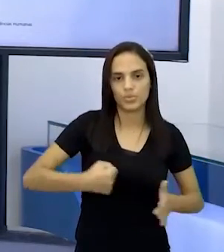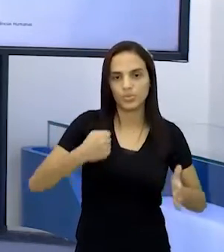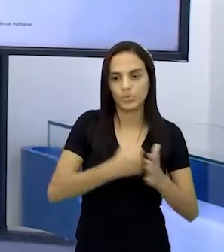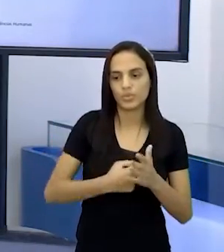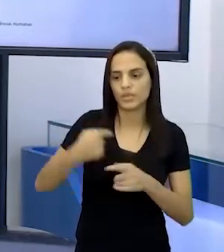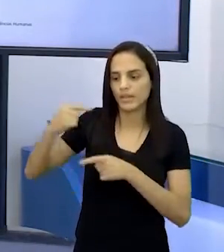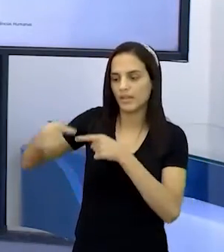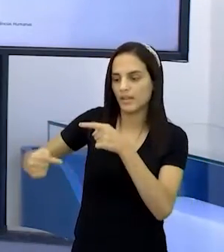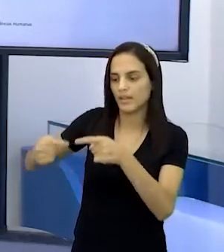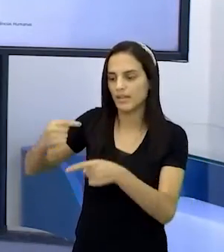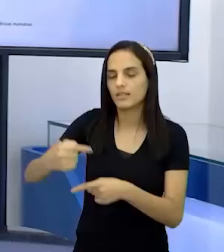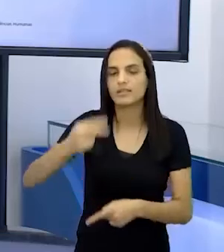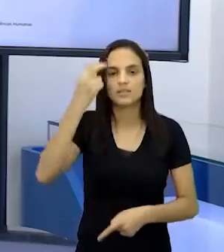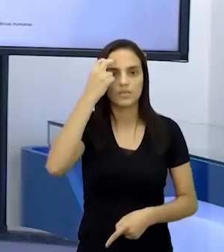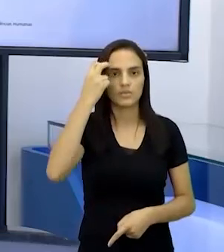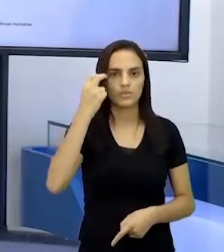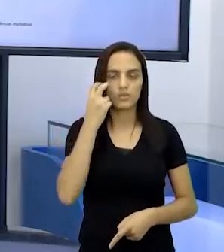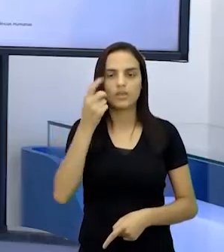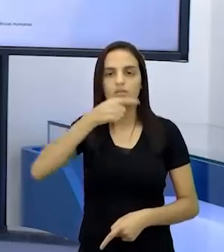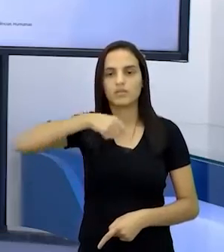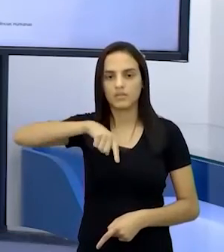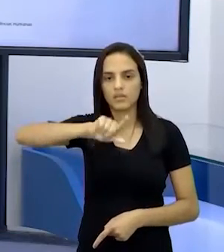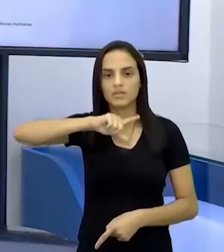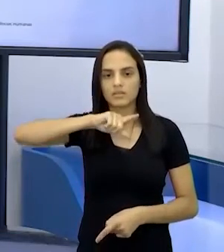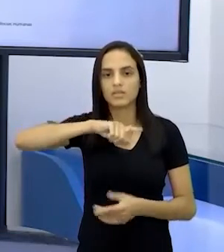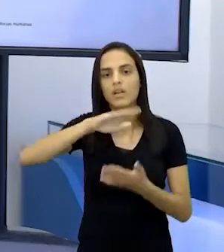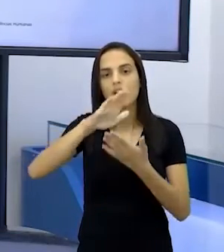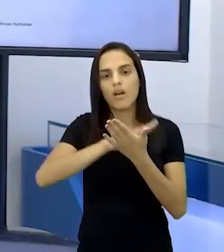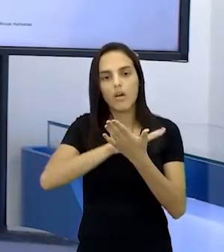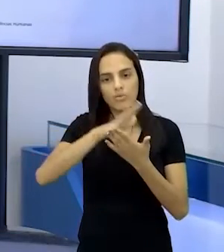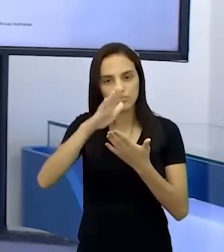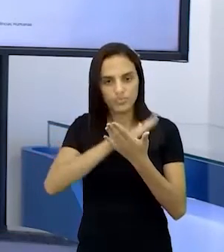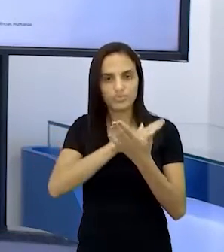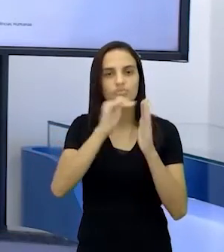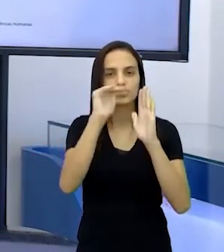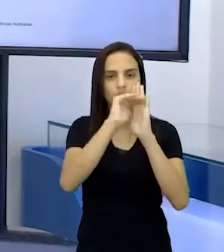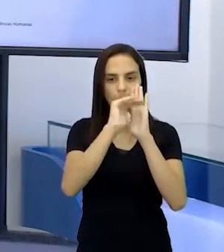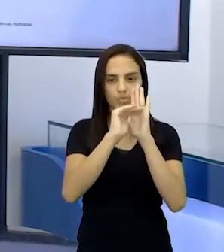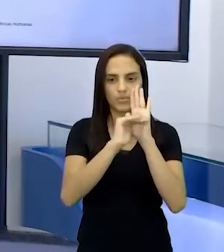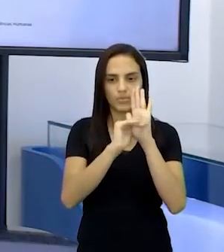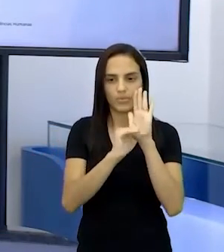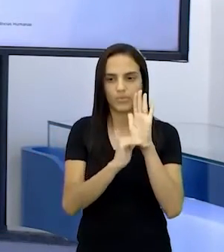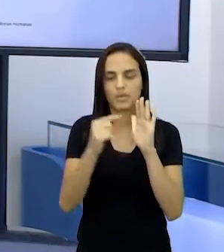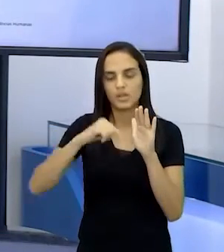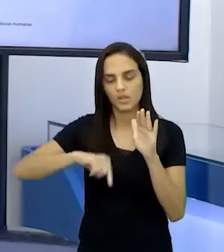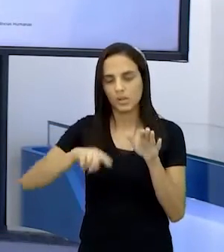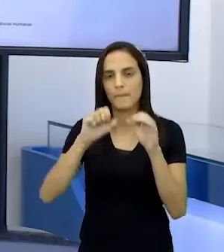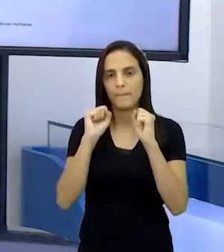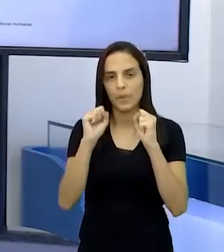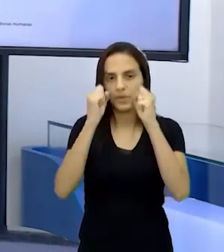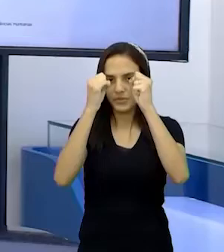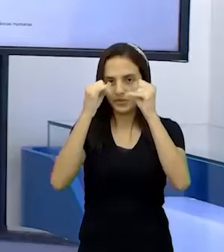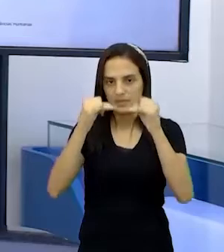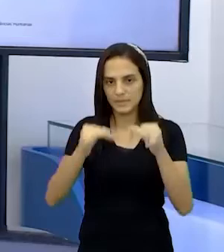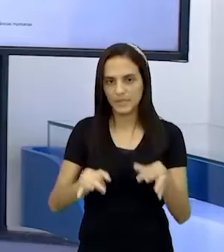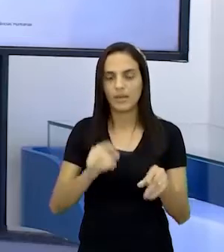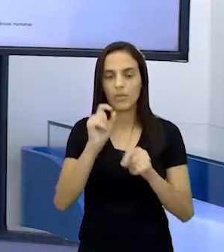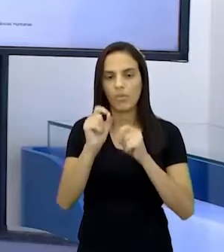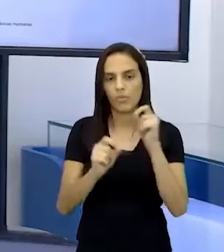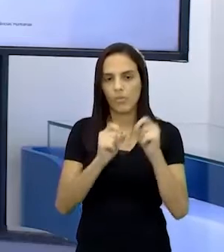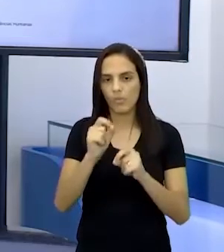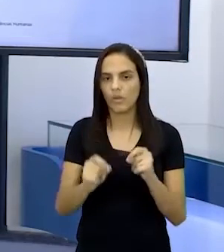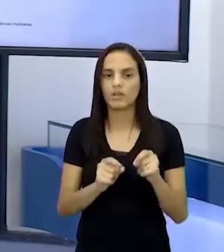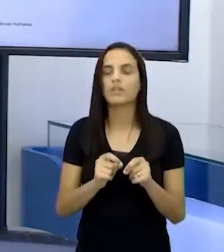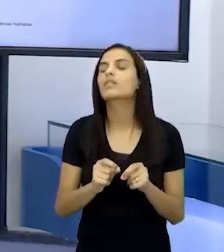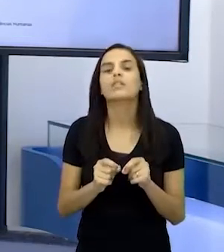Heranças culturais. A gente tem alguns tópicos aí que a gente pode levantar que